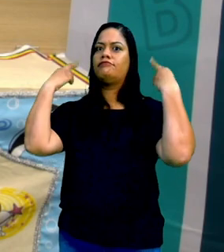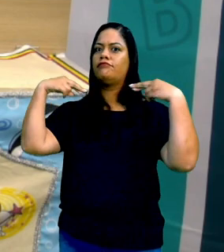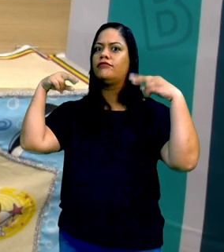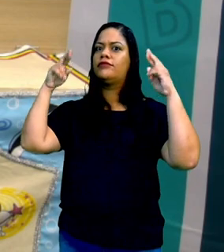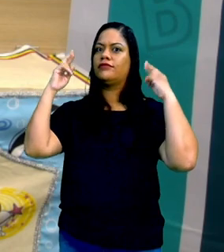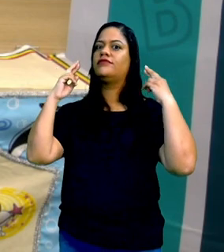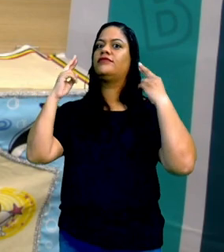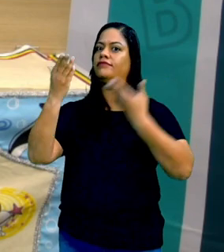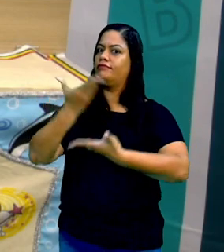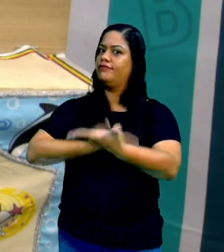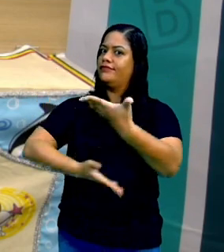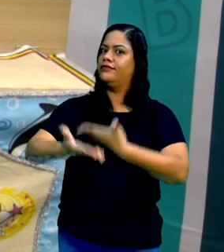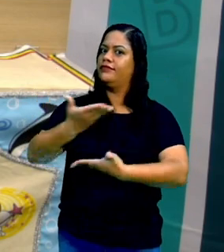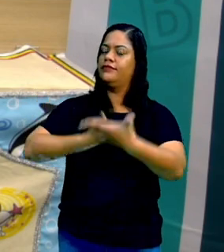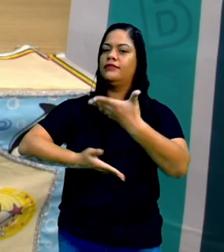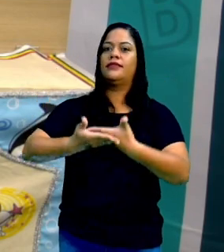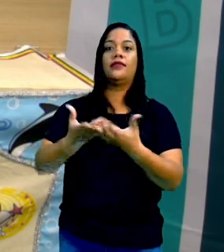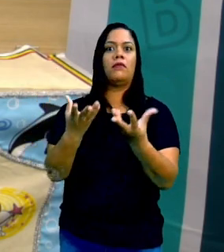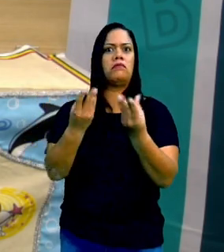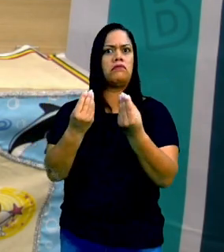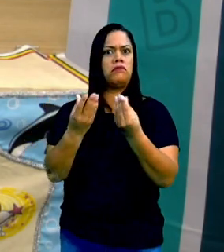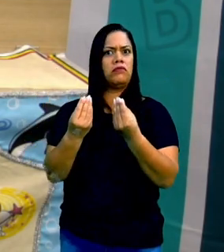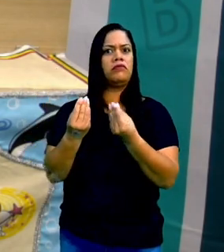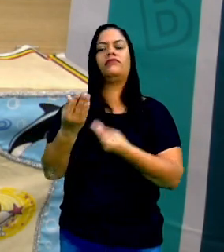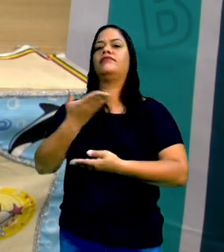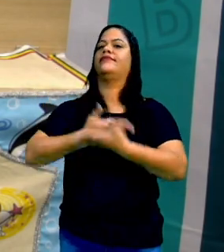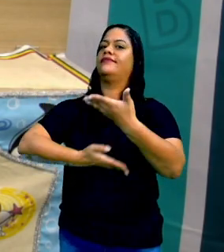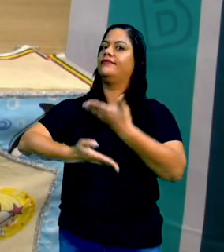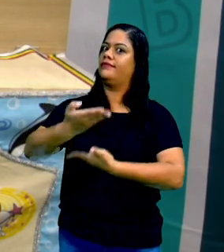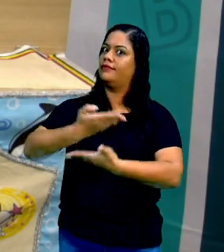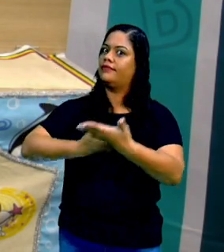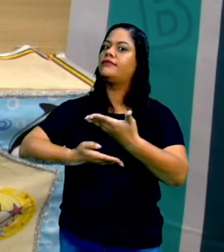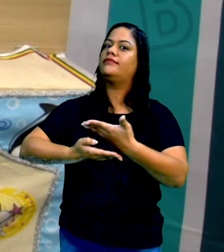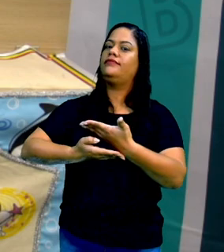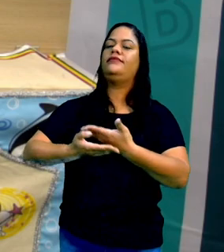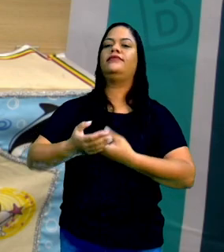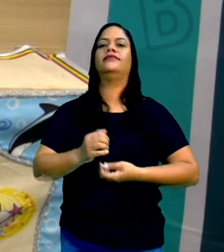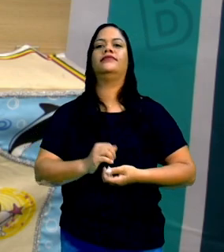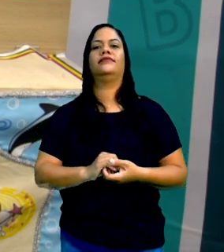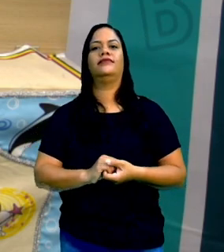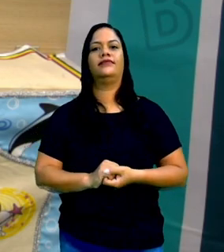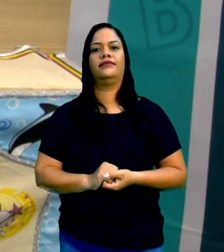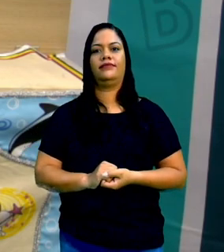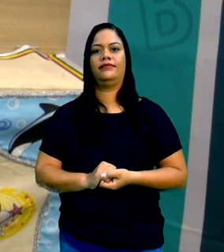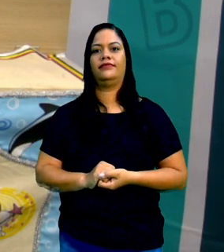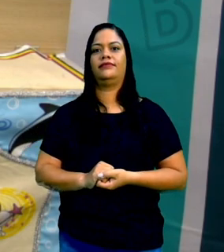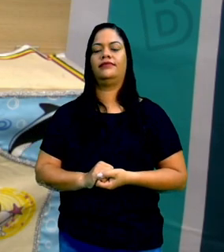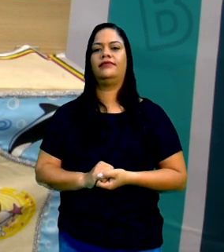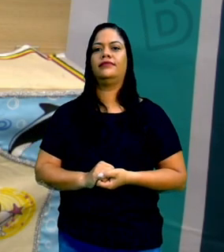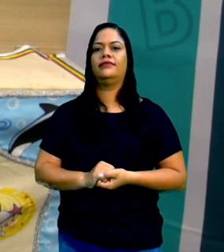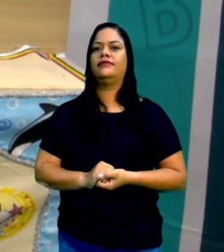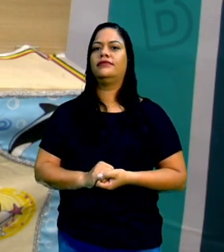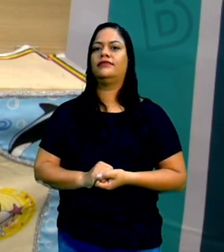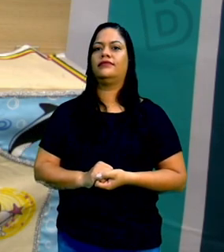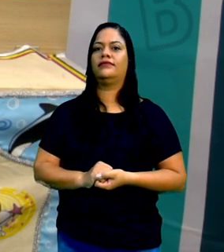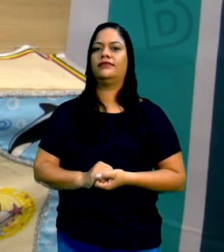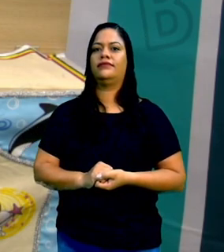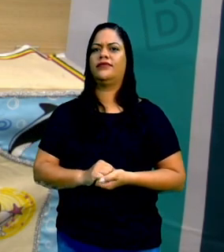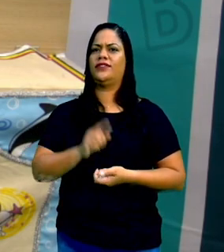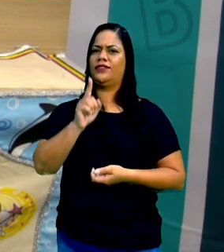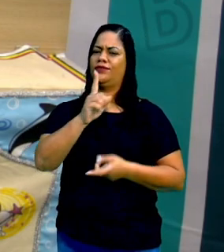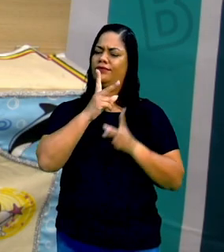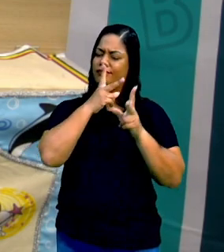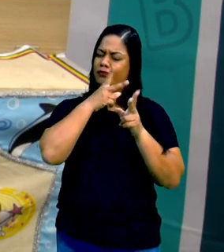trouxe, que legal. Muitas ovelhas, ele cuidava das ovelhas. E ele um dia... Tu tá com